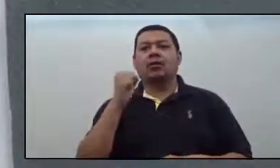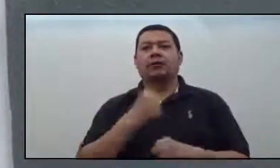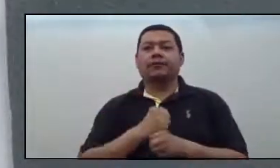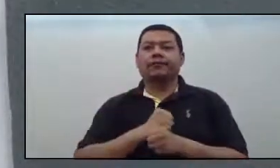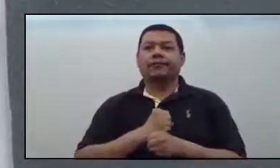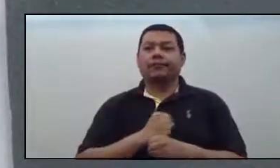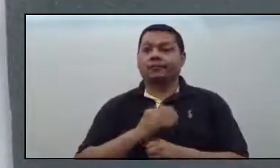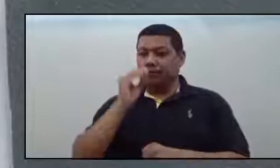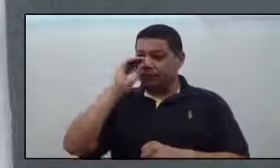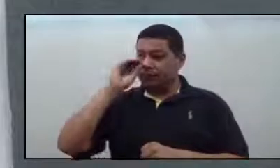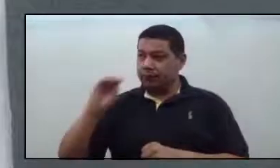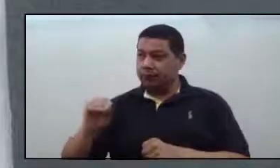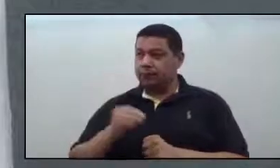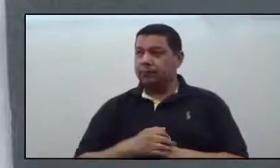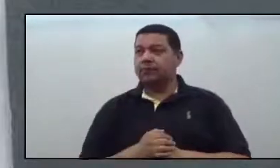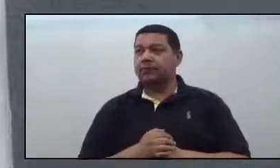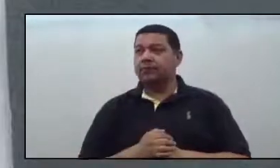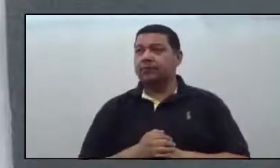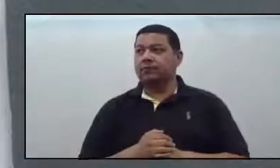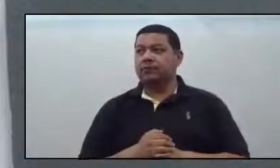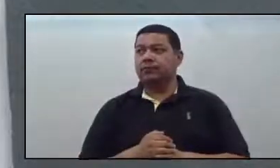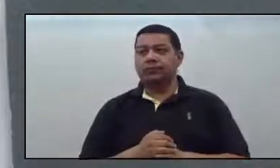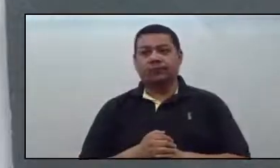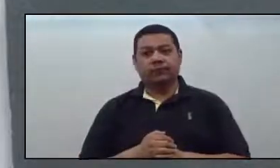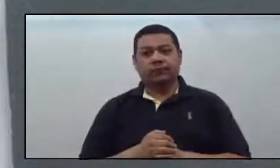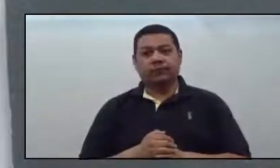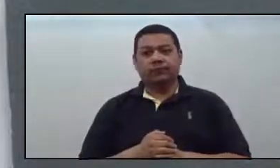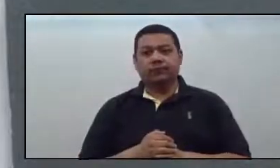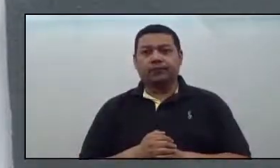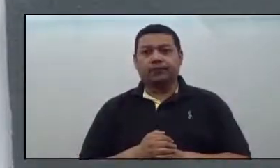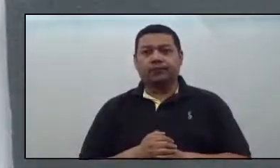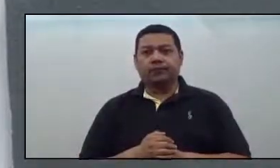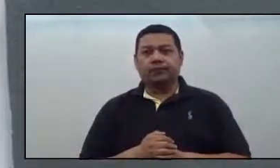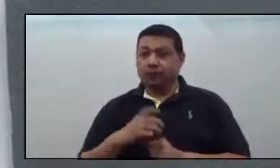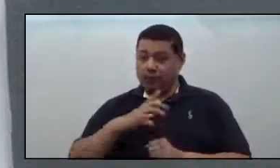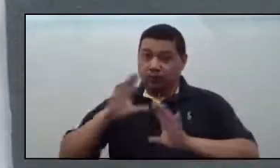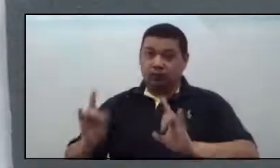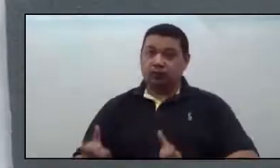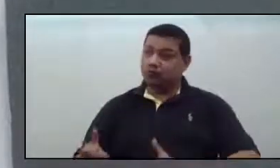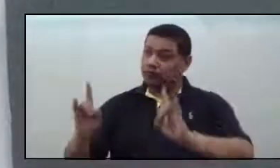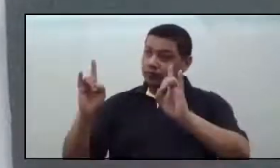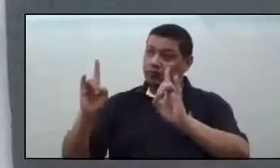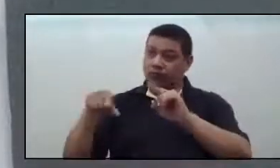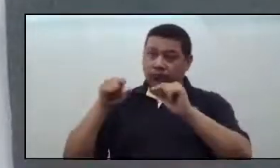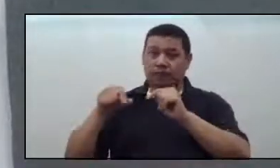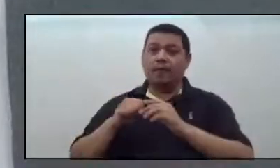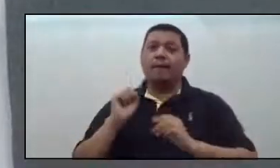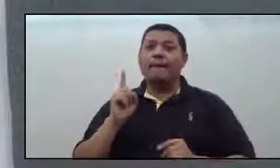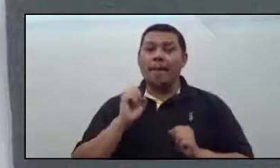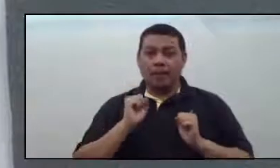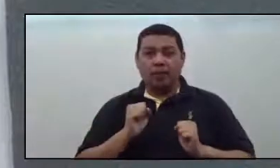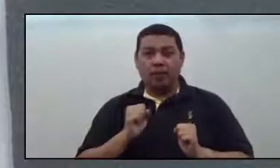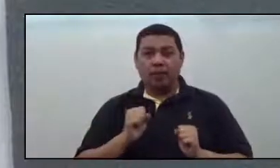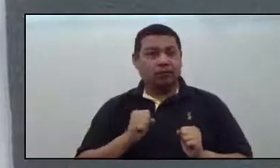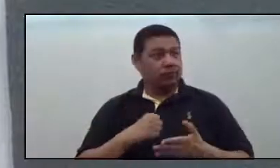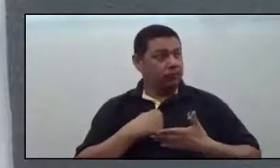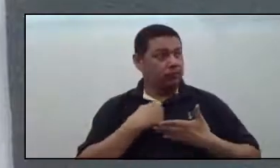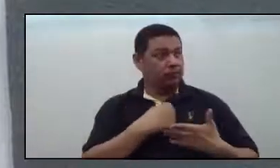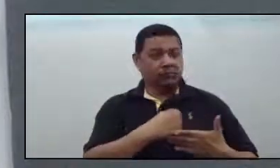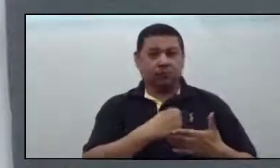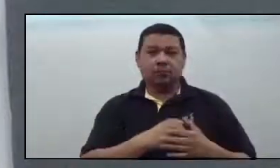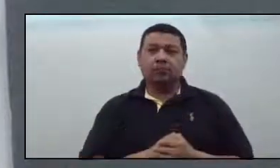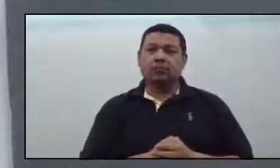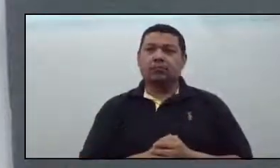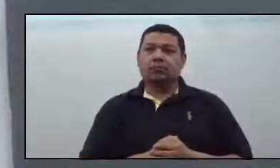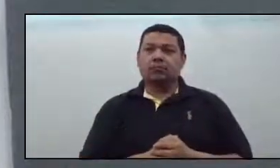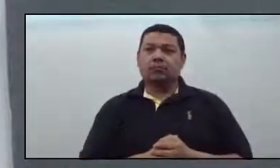abandonado. Entendemos que a autarquia, indo para aquele prédio, possa ali, Paulinho, dar atenção e manter aquele